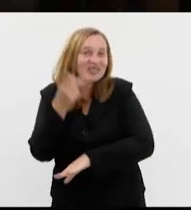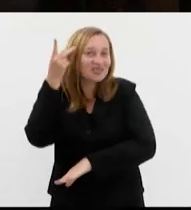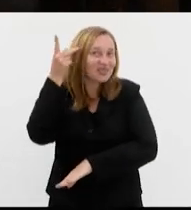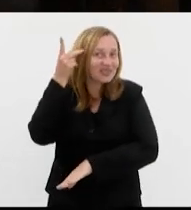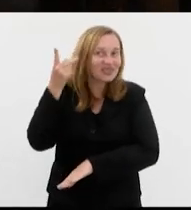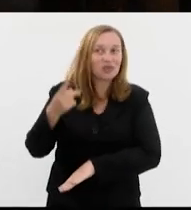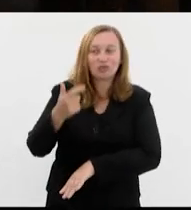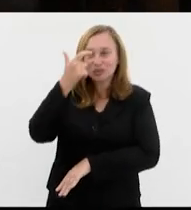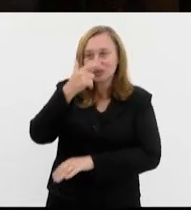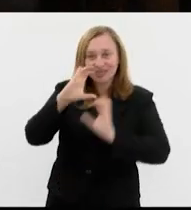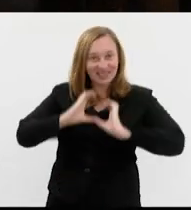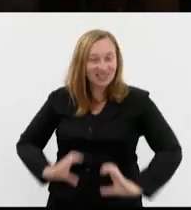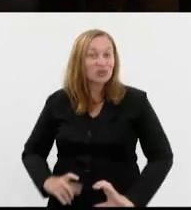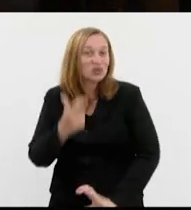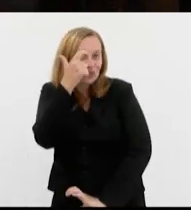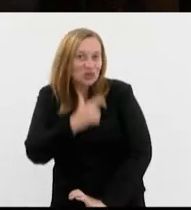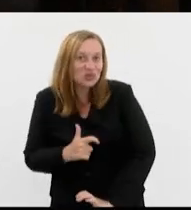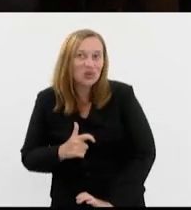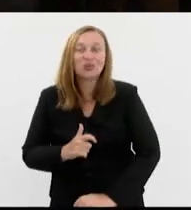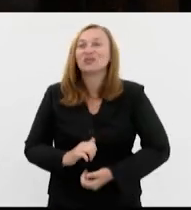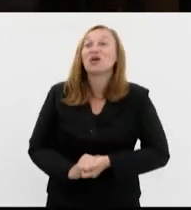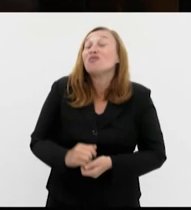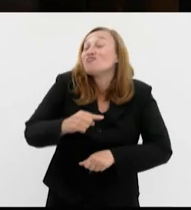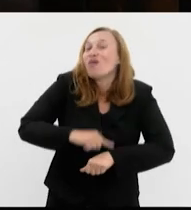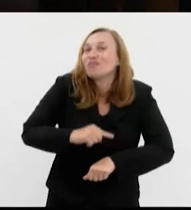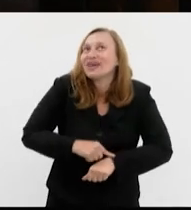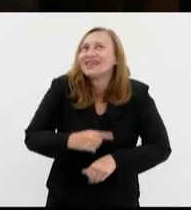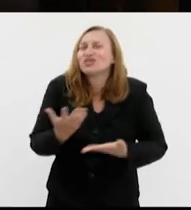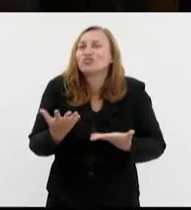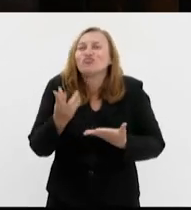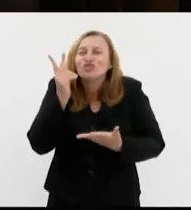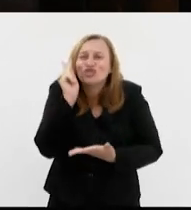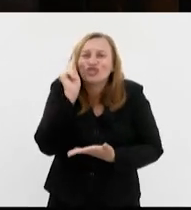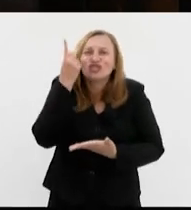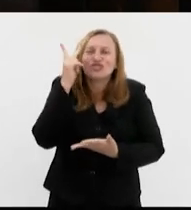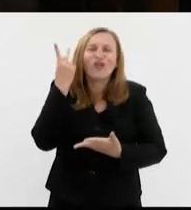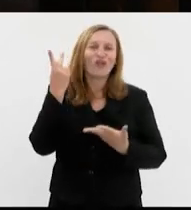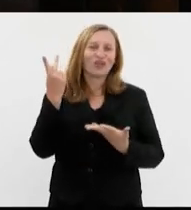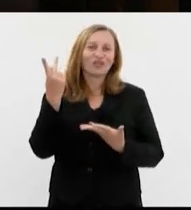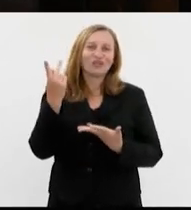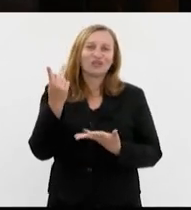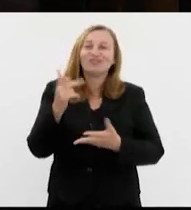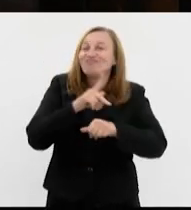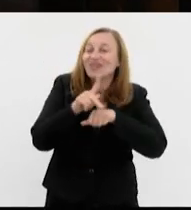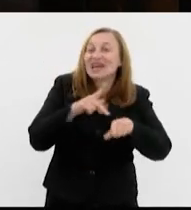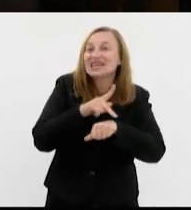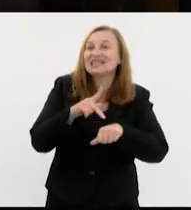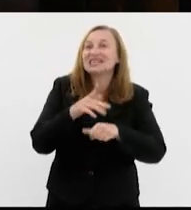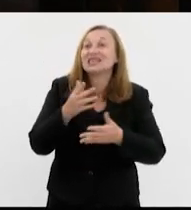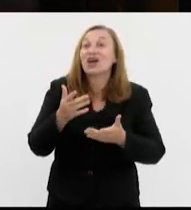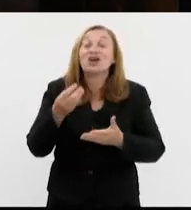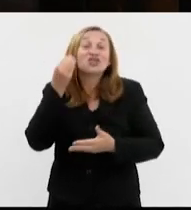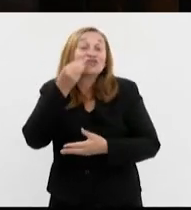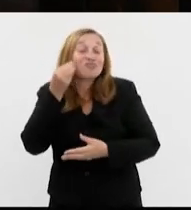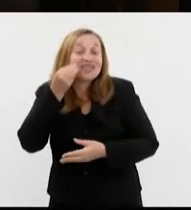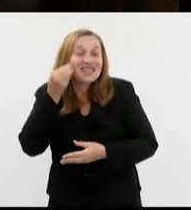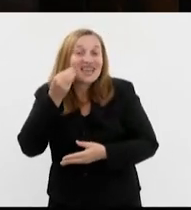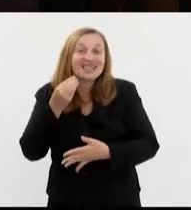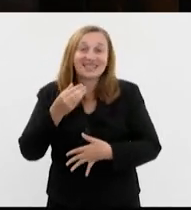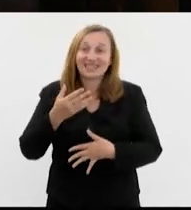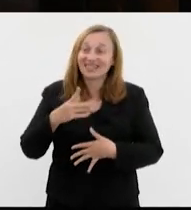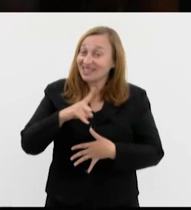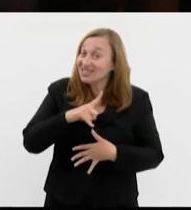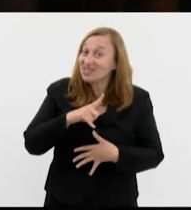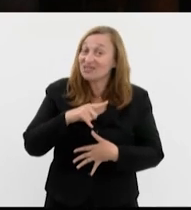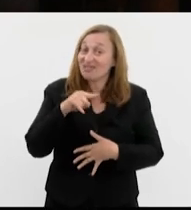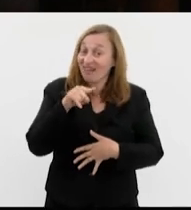cidadão, né? Participar de um momento desse histórico do nosso país, onde a experiência que eu vivi